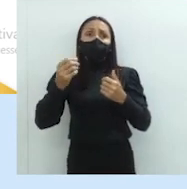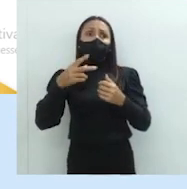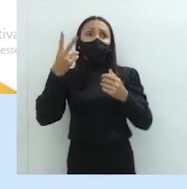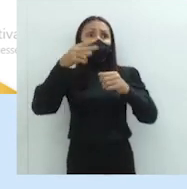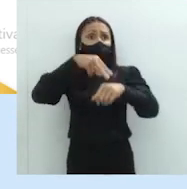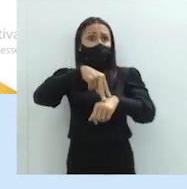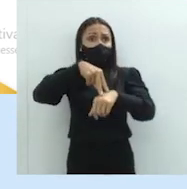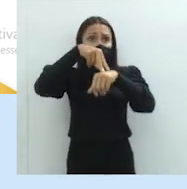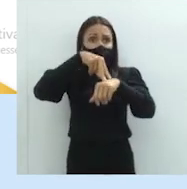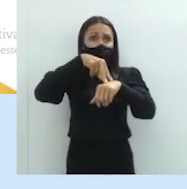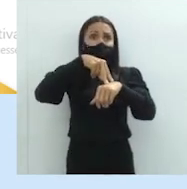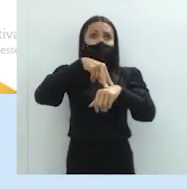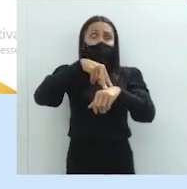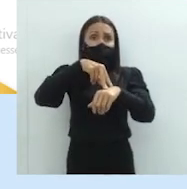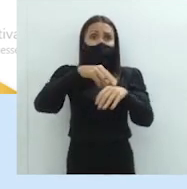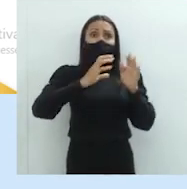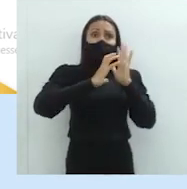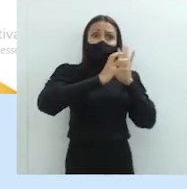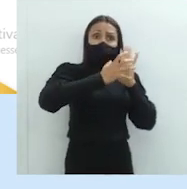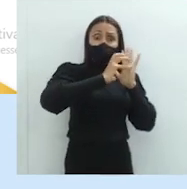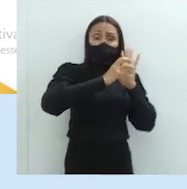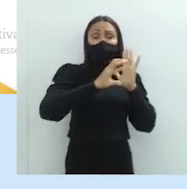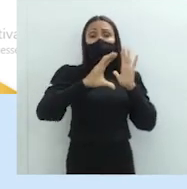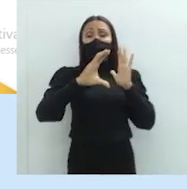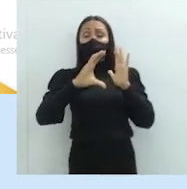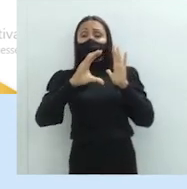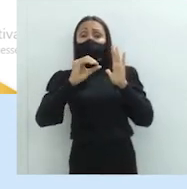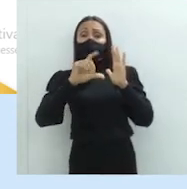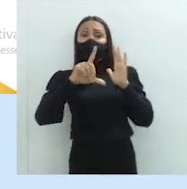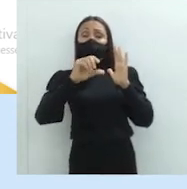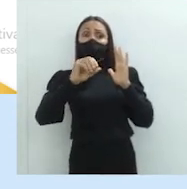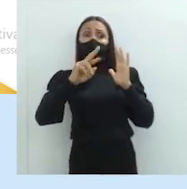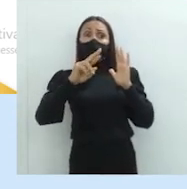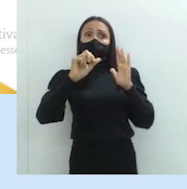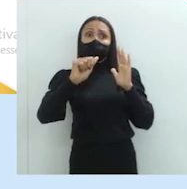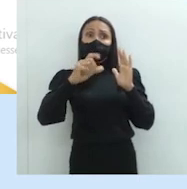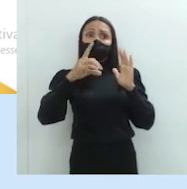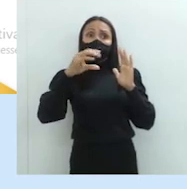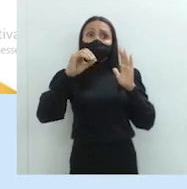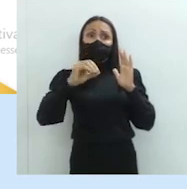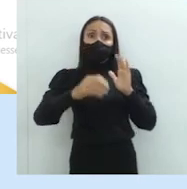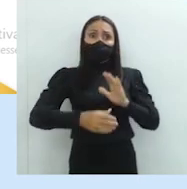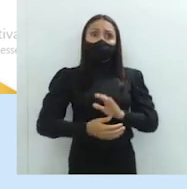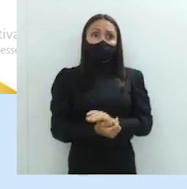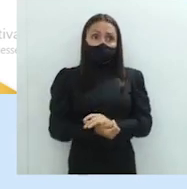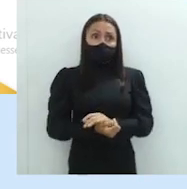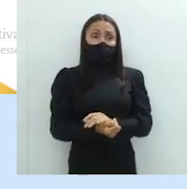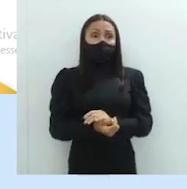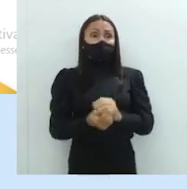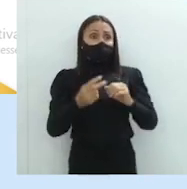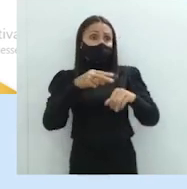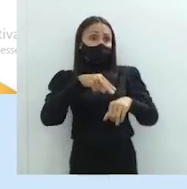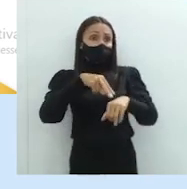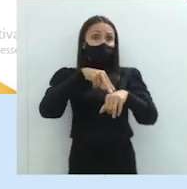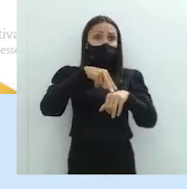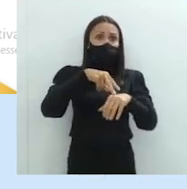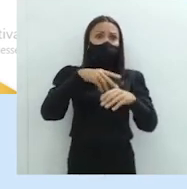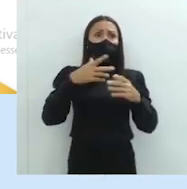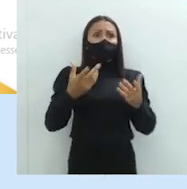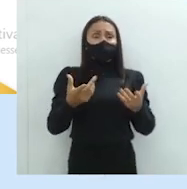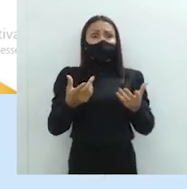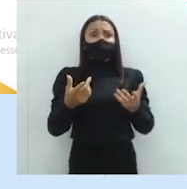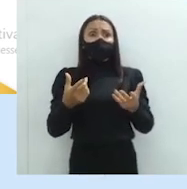líder do Partido Colorado, Venâncio Flores, no poder. Então essa